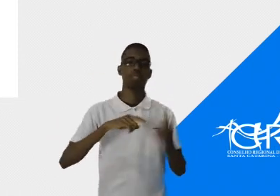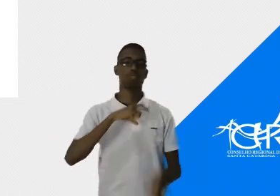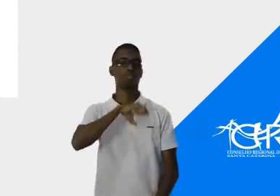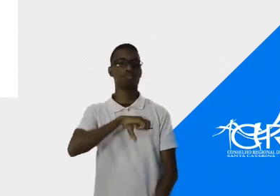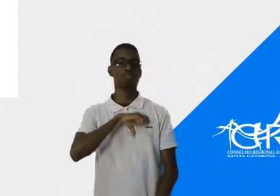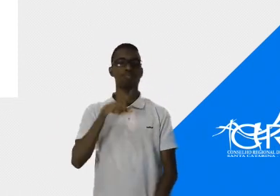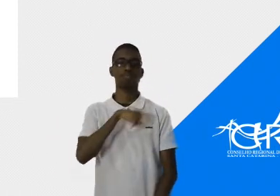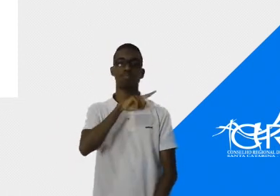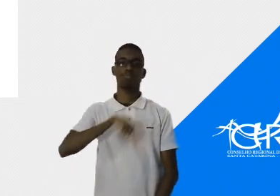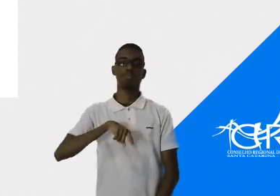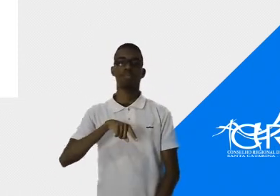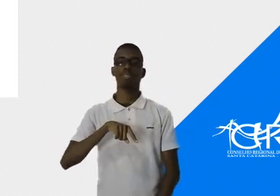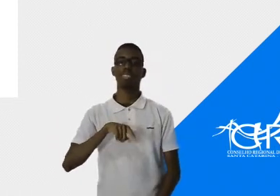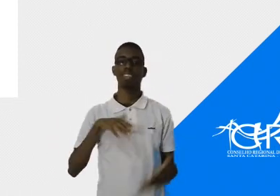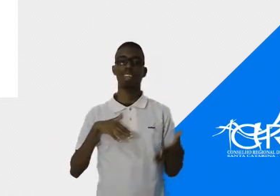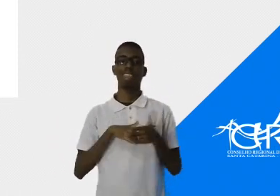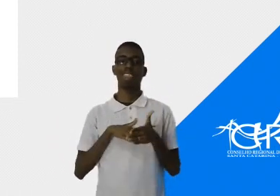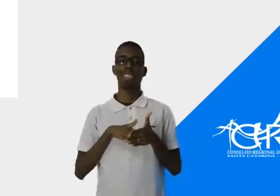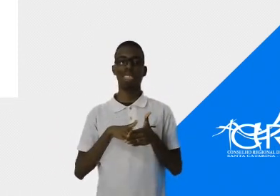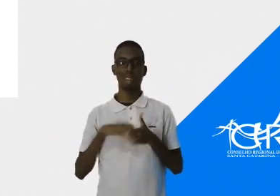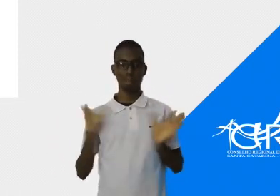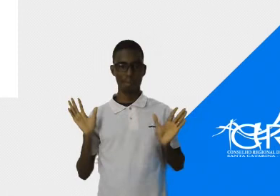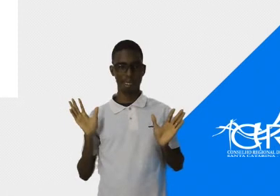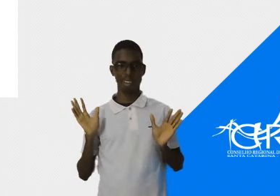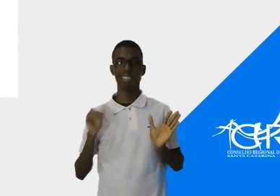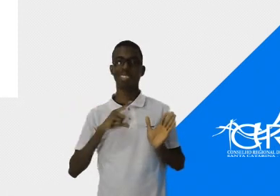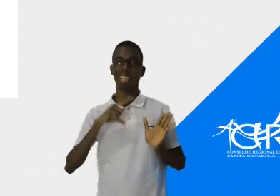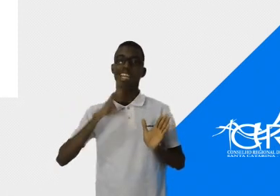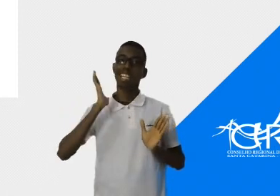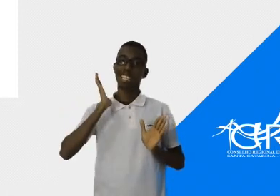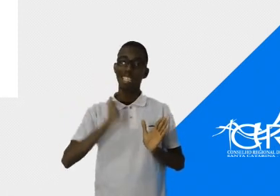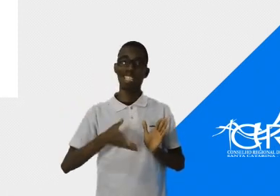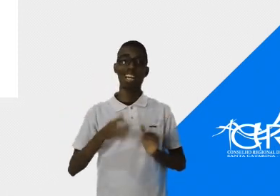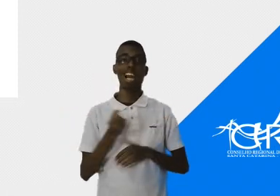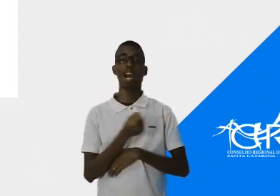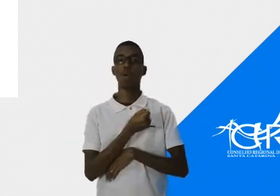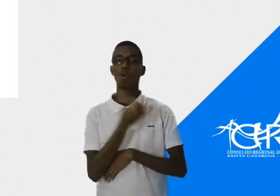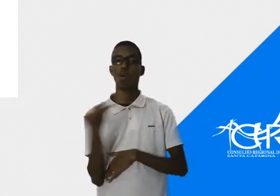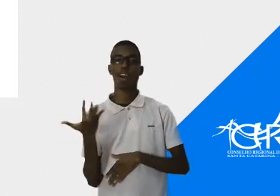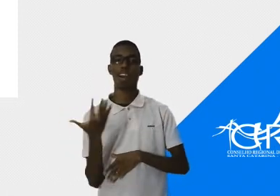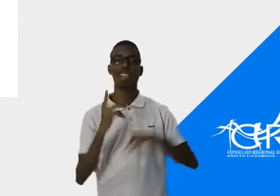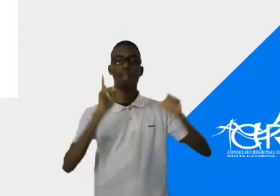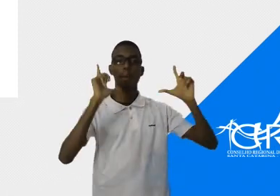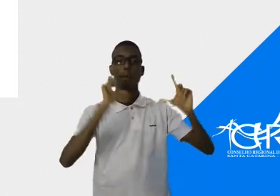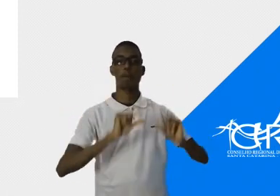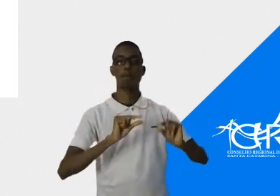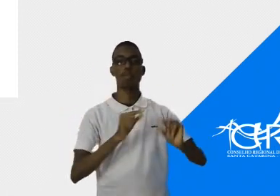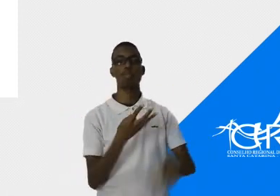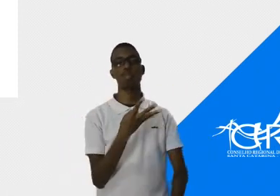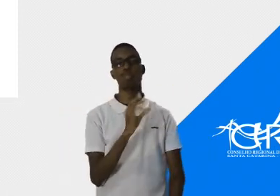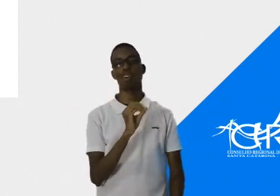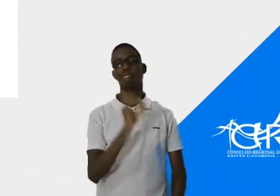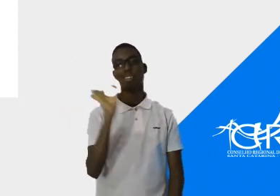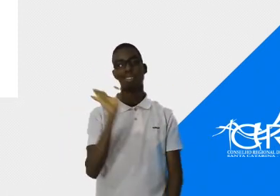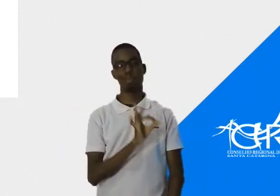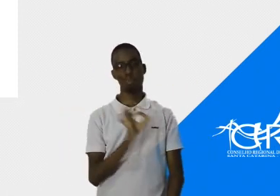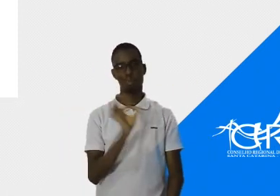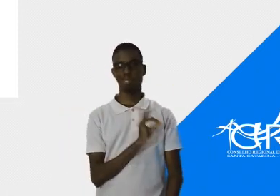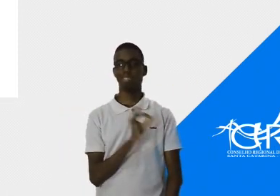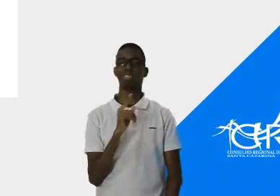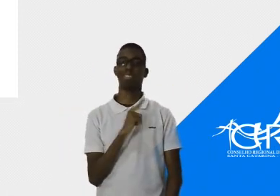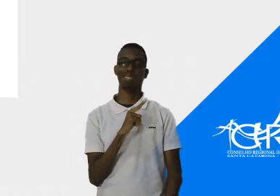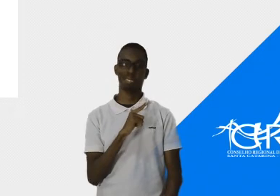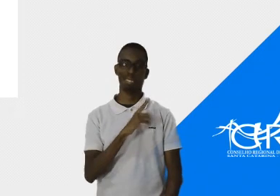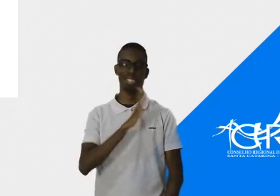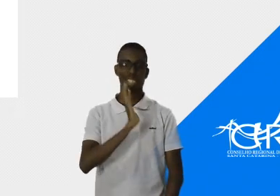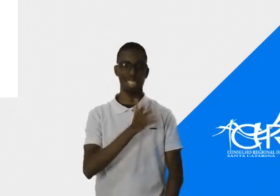um elemento preditor da quantidade de desfecho, quase 40% de resposta, né, de desfecho reduzido.